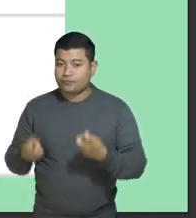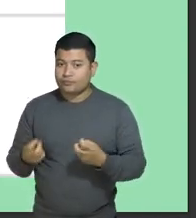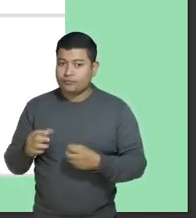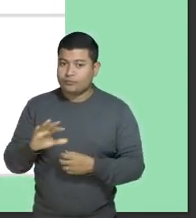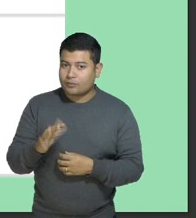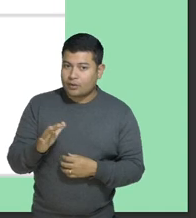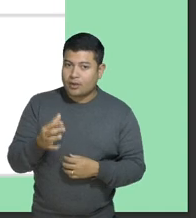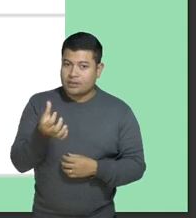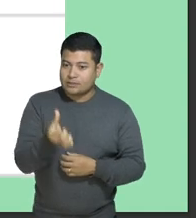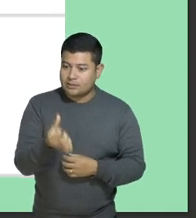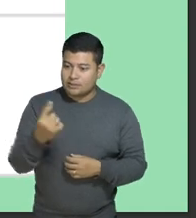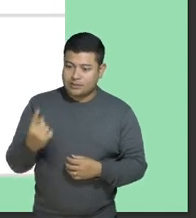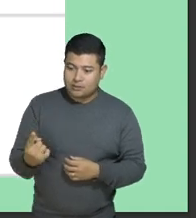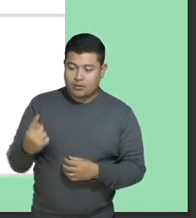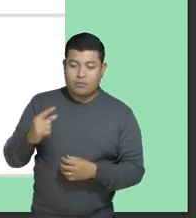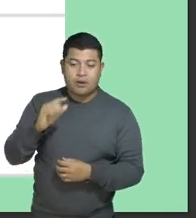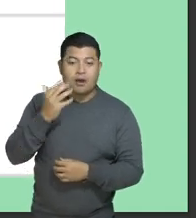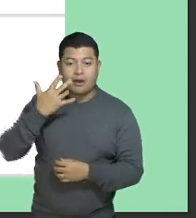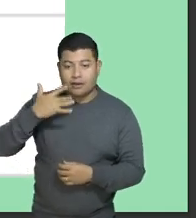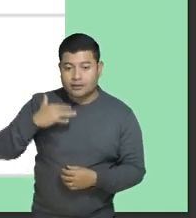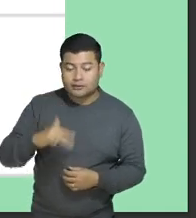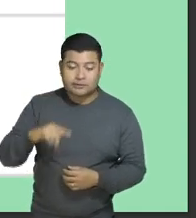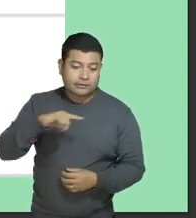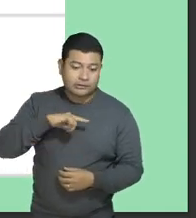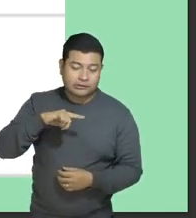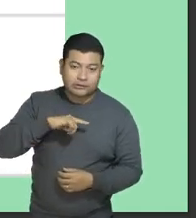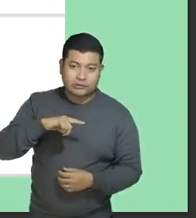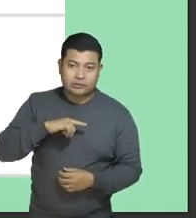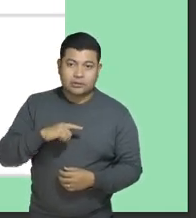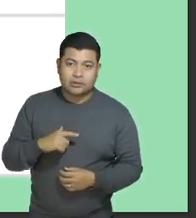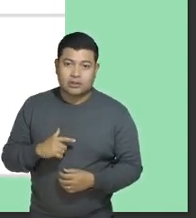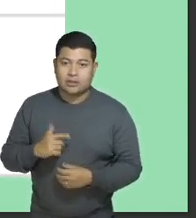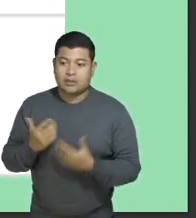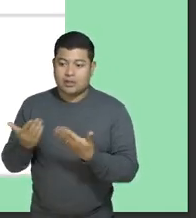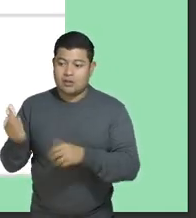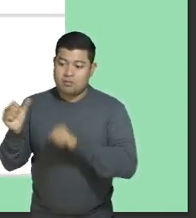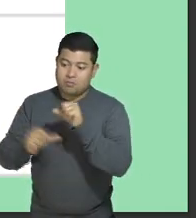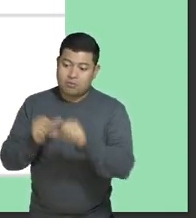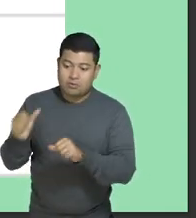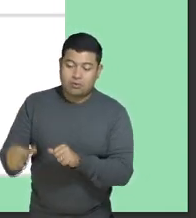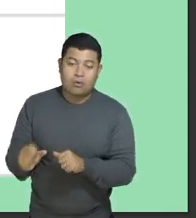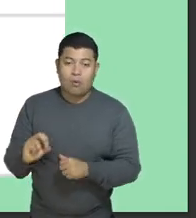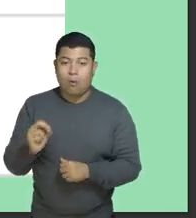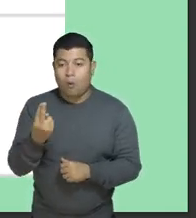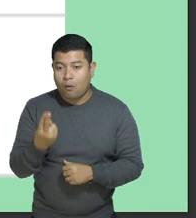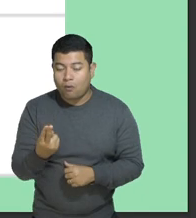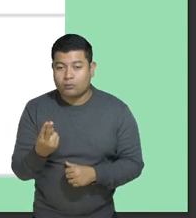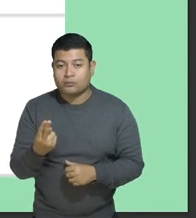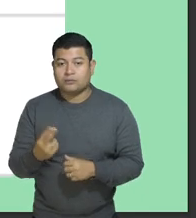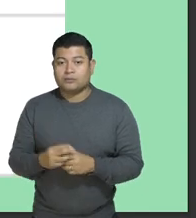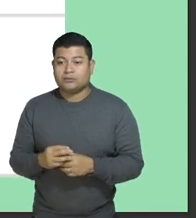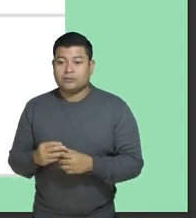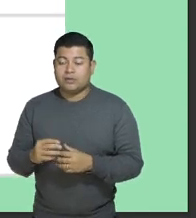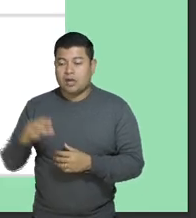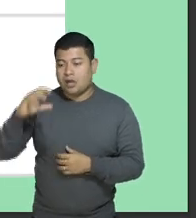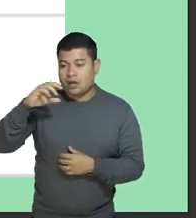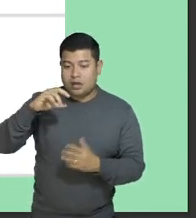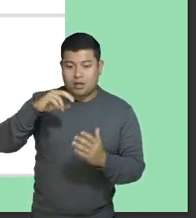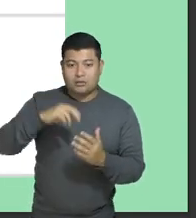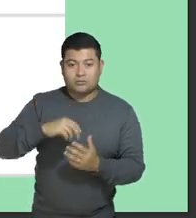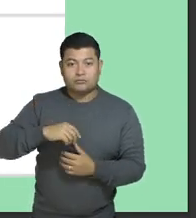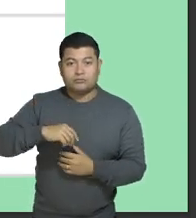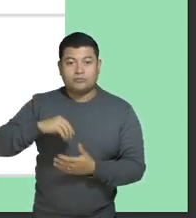61 crianças que tinham alguma alteração ou que ainda não estavam alfabetizados e que